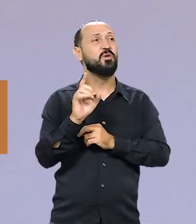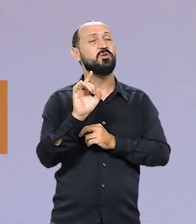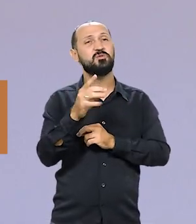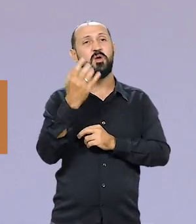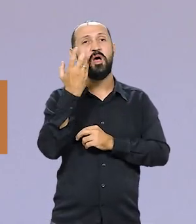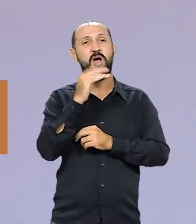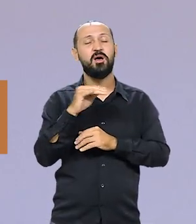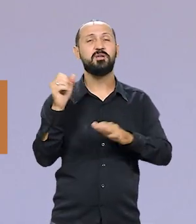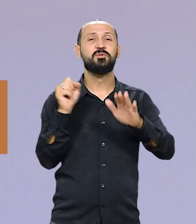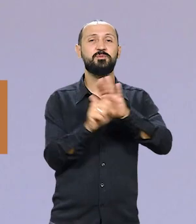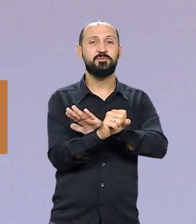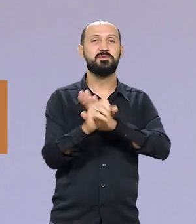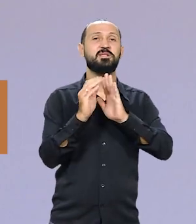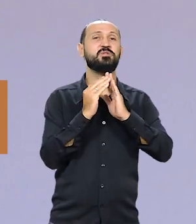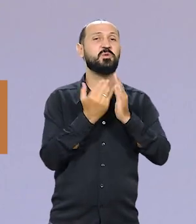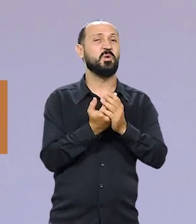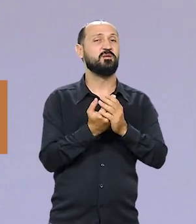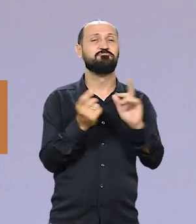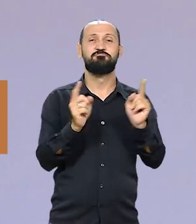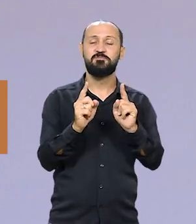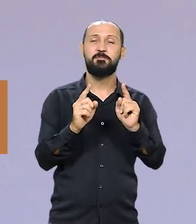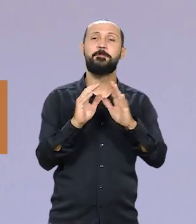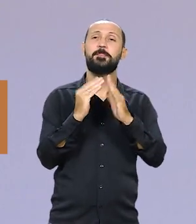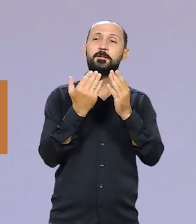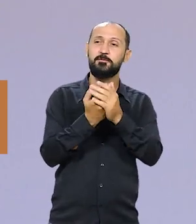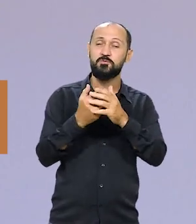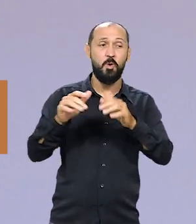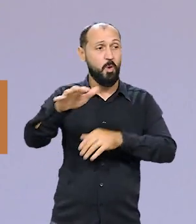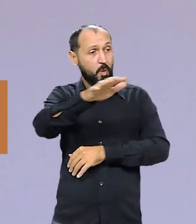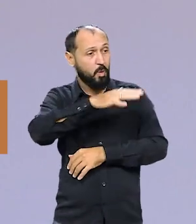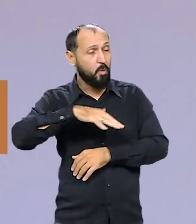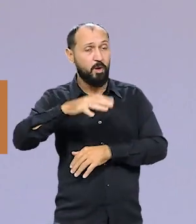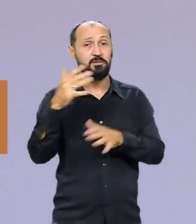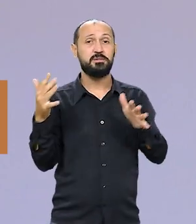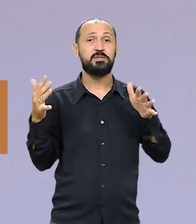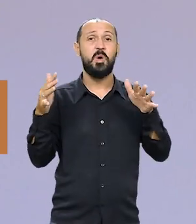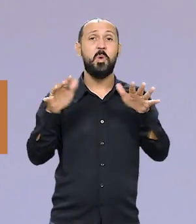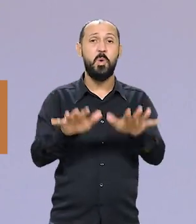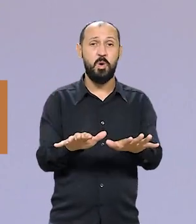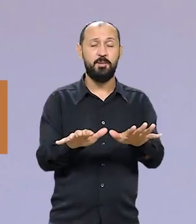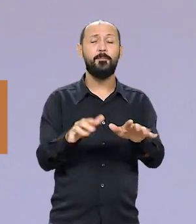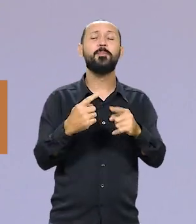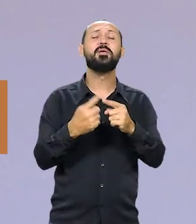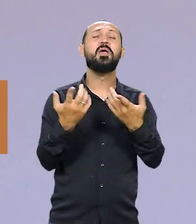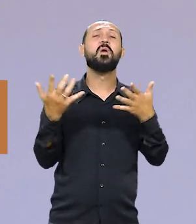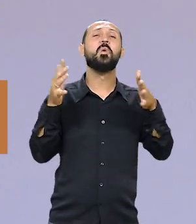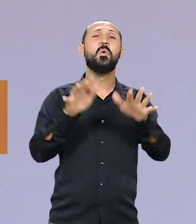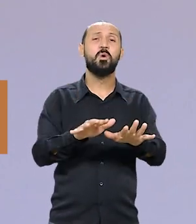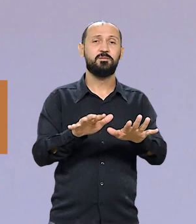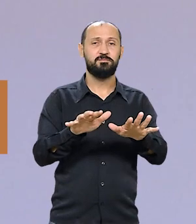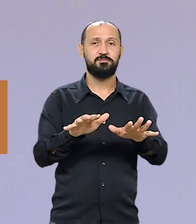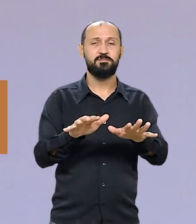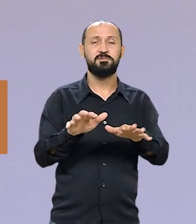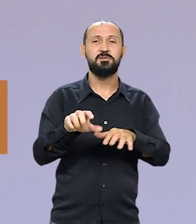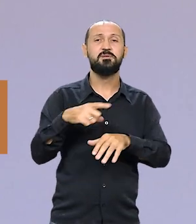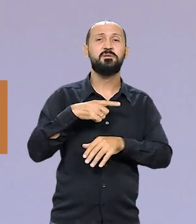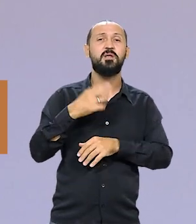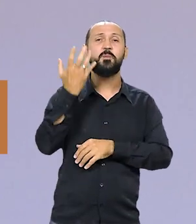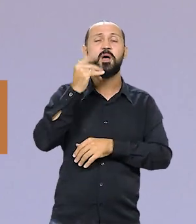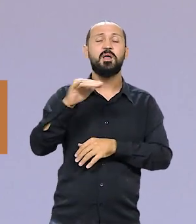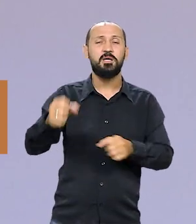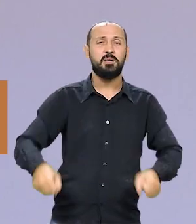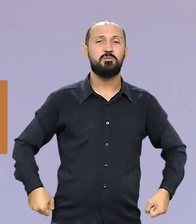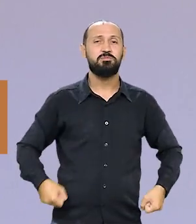pôr a criança na escola, ela tem que ser uma escola fisicamente inclusiva. Por que inclusiva? Se você tem uma criança